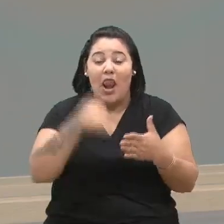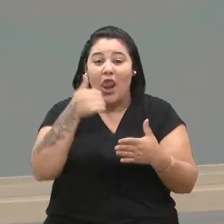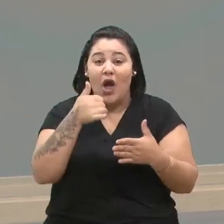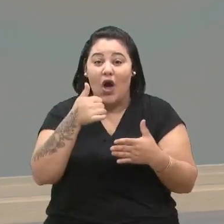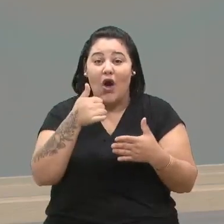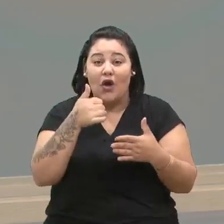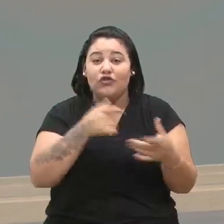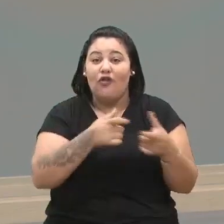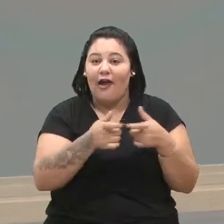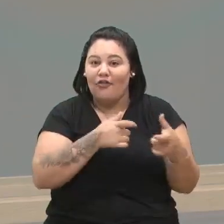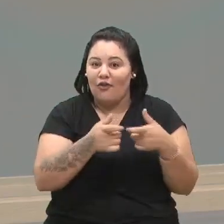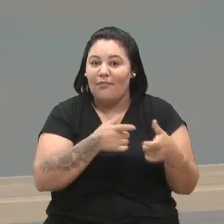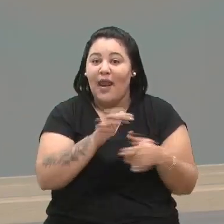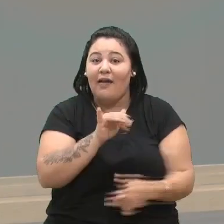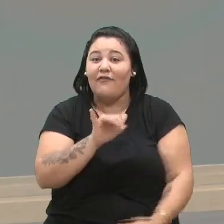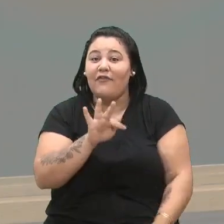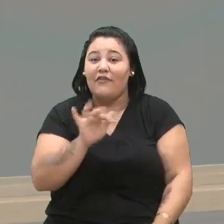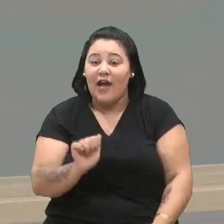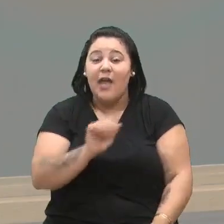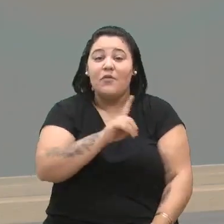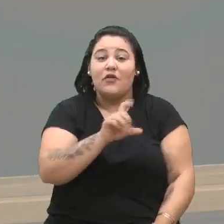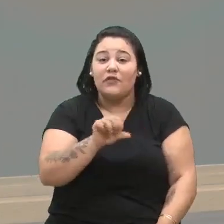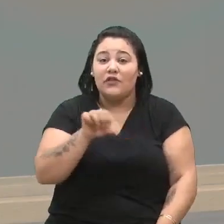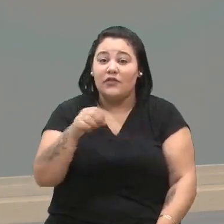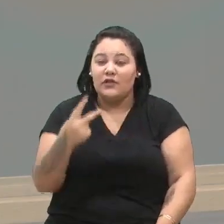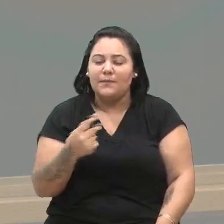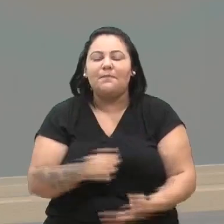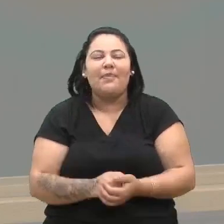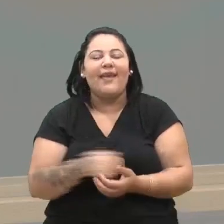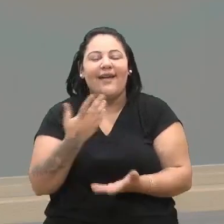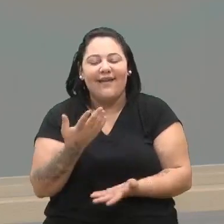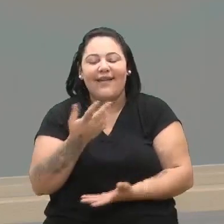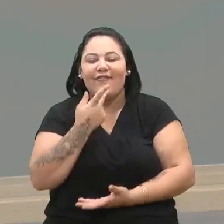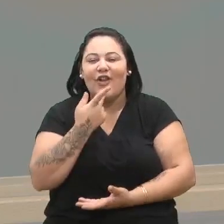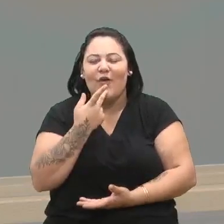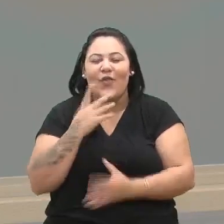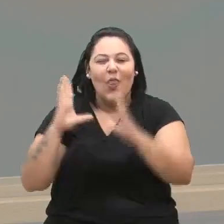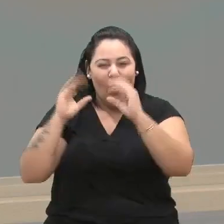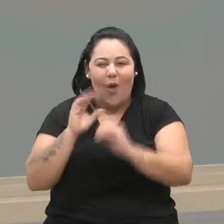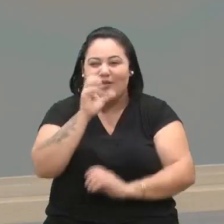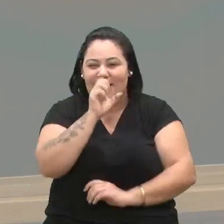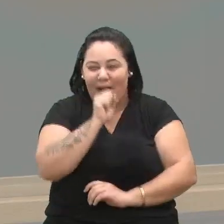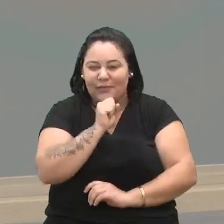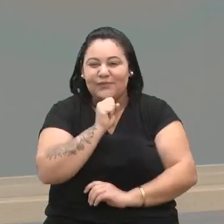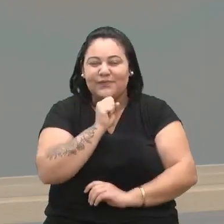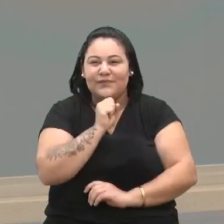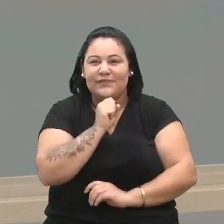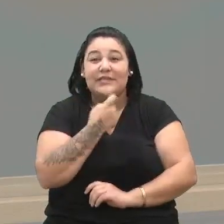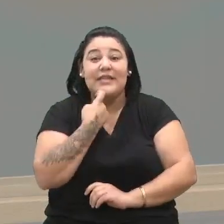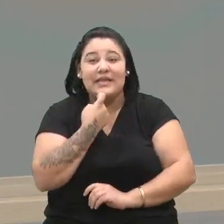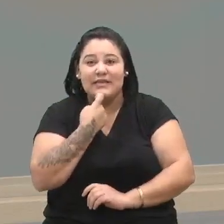92. E ele disse na noite de sábado, de sexta, quando foi apresentado, tudo